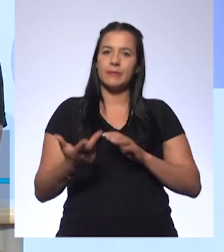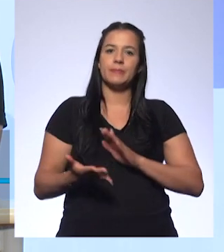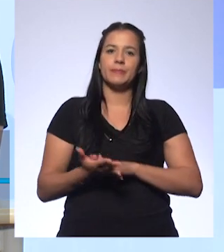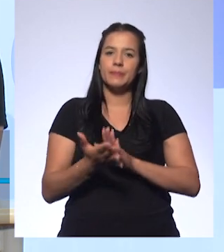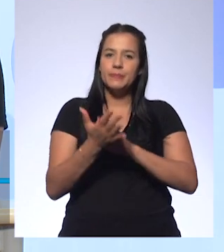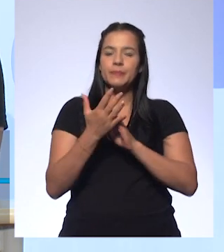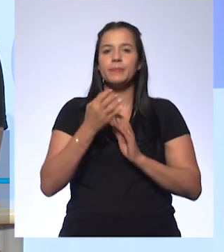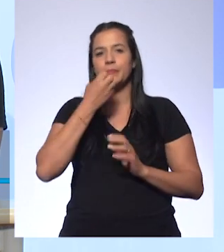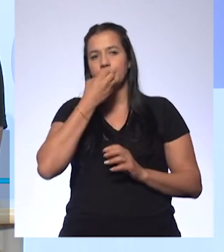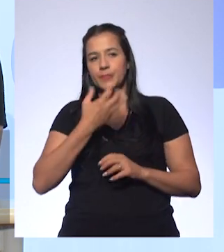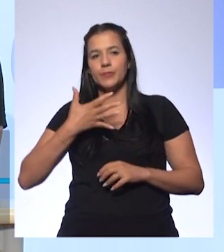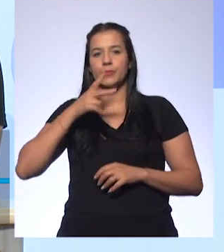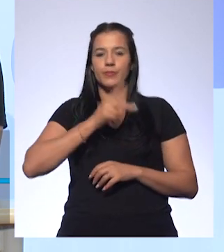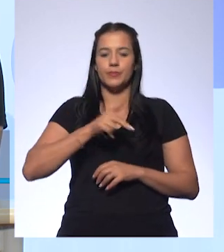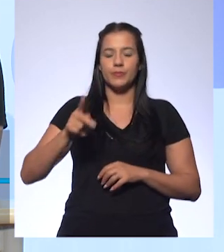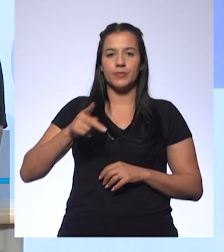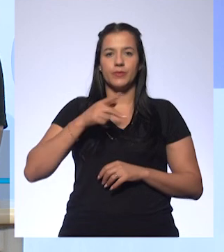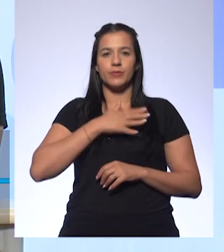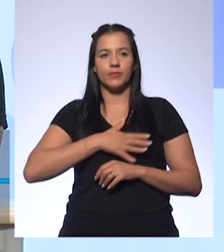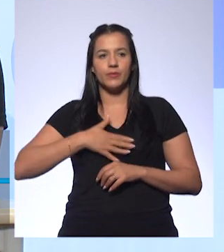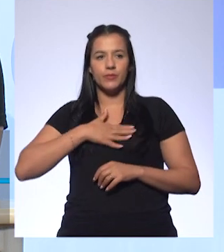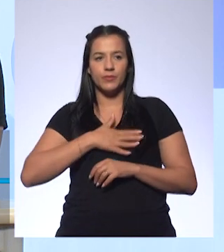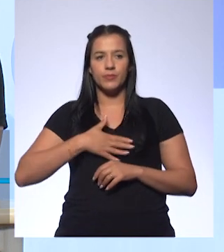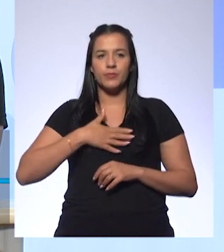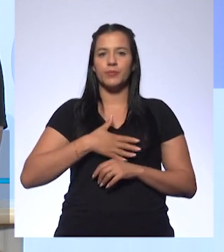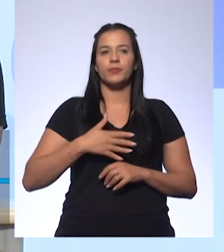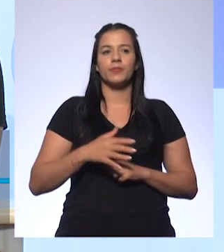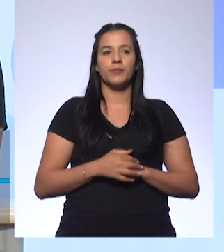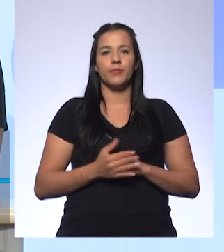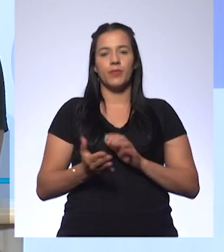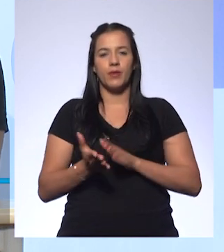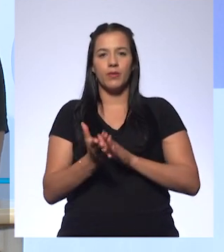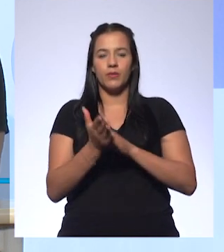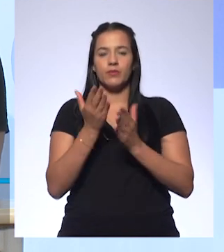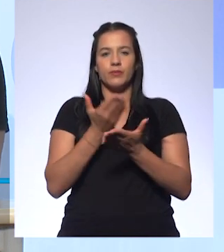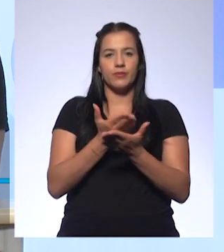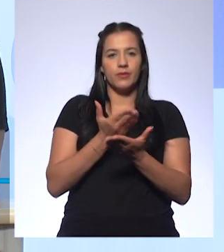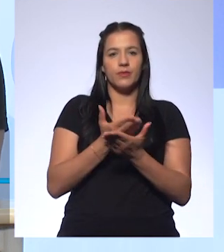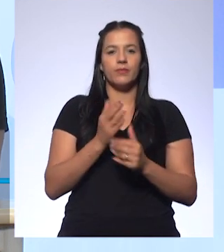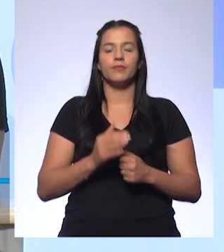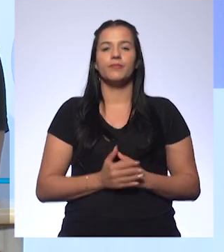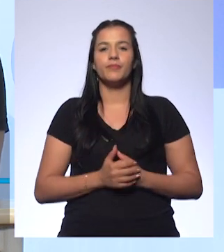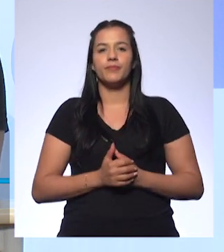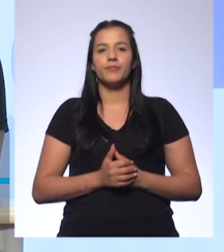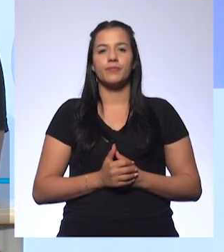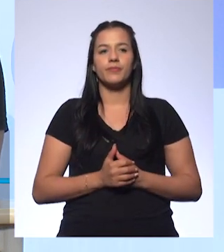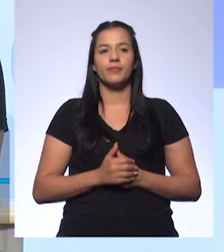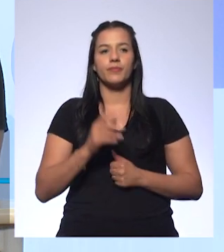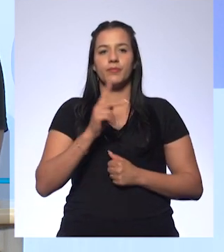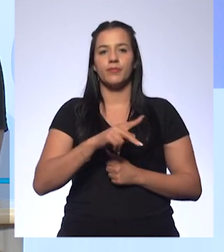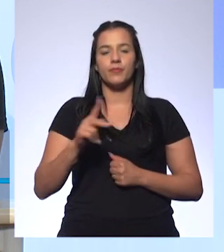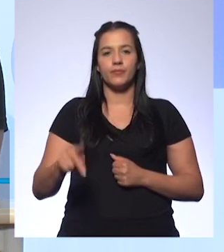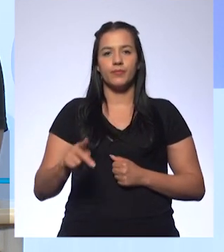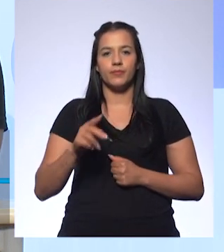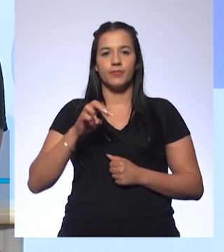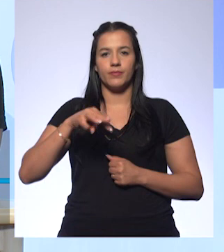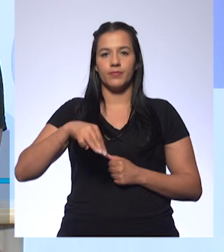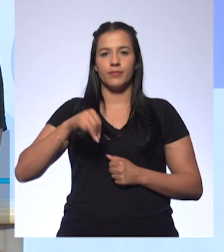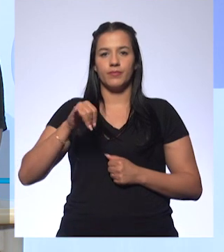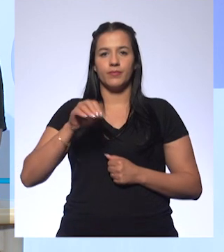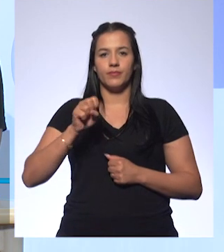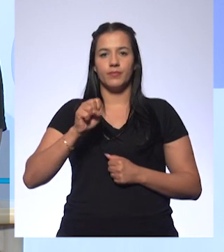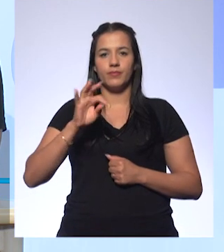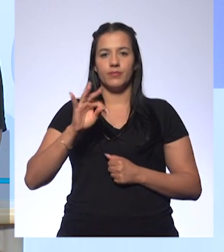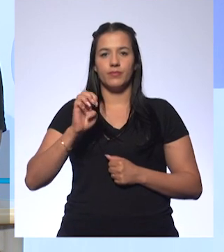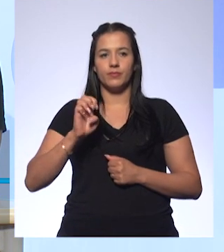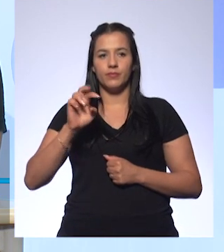os professores falando aqui, né, elogiando a aula. A Promirtes falou aqui que os alunos gostaram muito